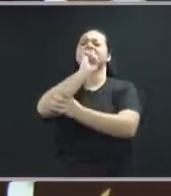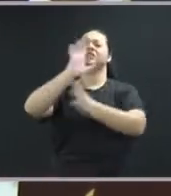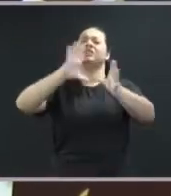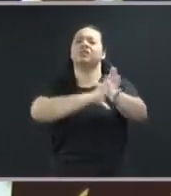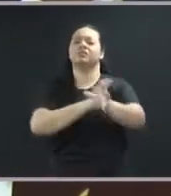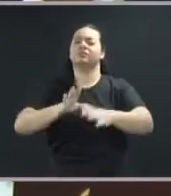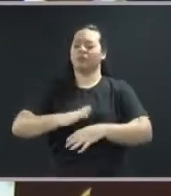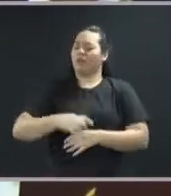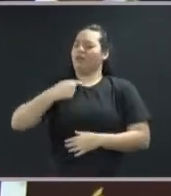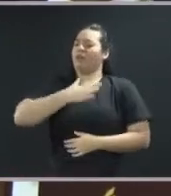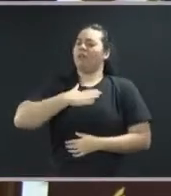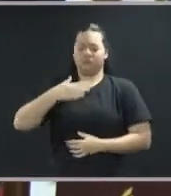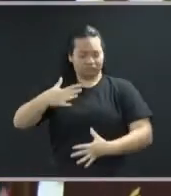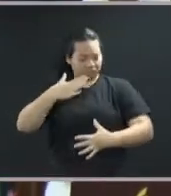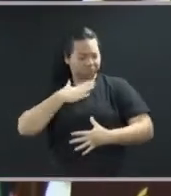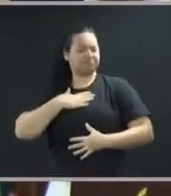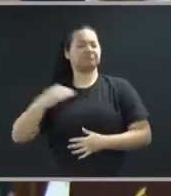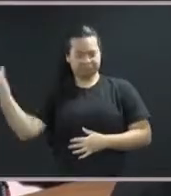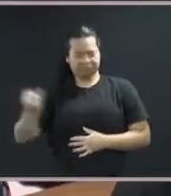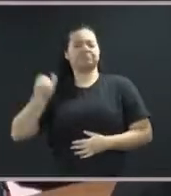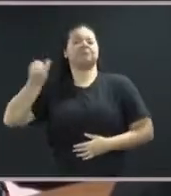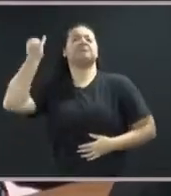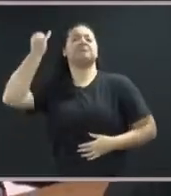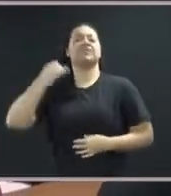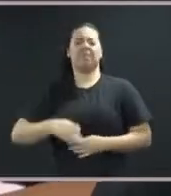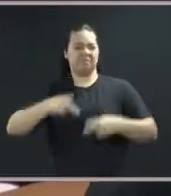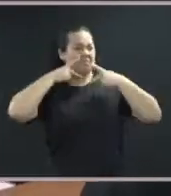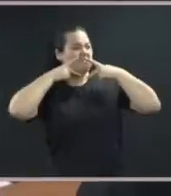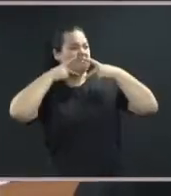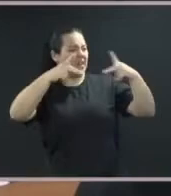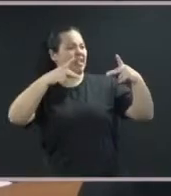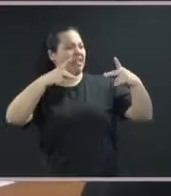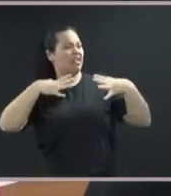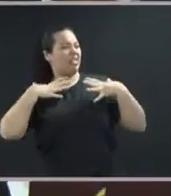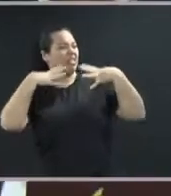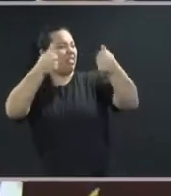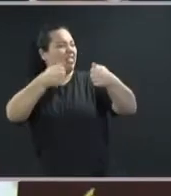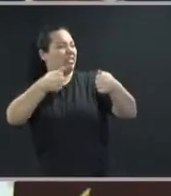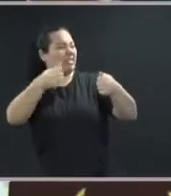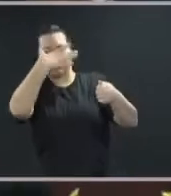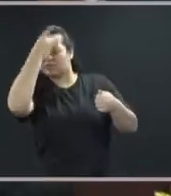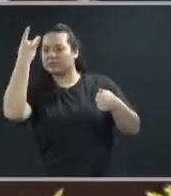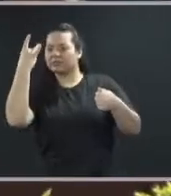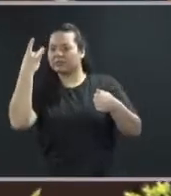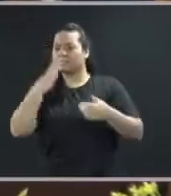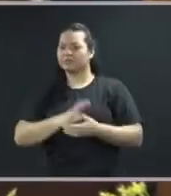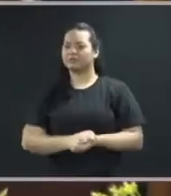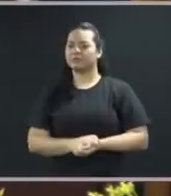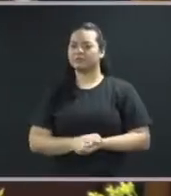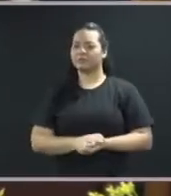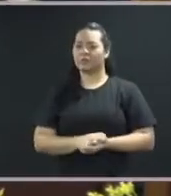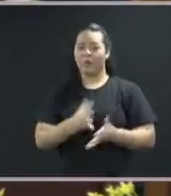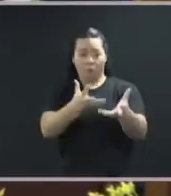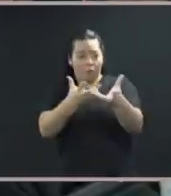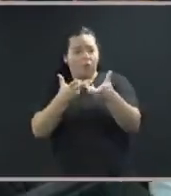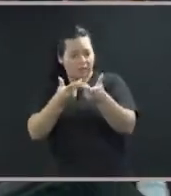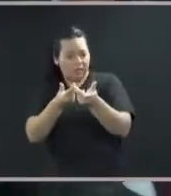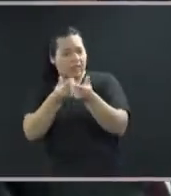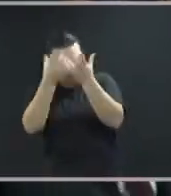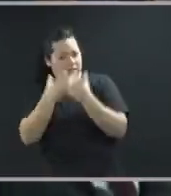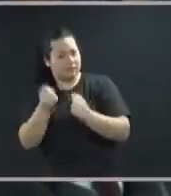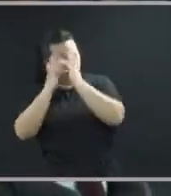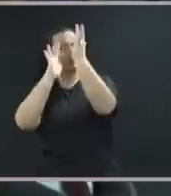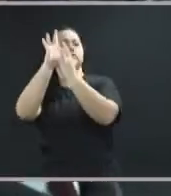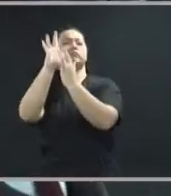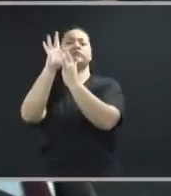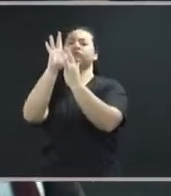um gigante. Preguei o evangelho para todo mundo que estava na sala. Fiz o apelo. Todo mundo ficou olhando para a minha cara e não aceitou Jesus. Falei,